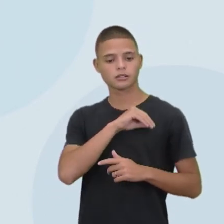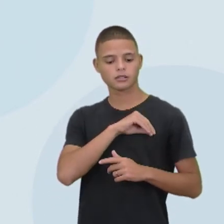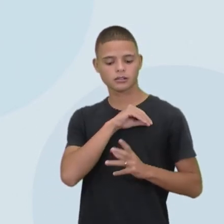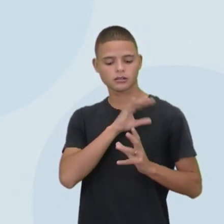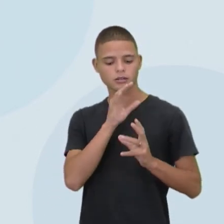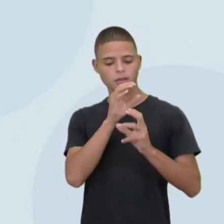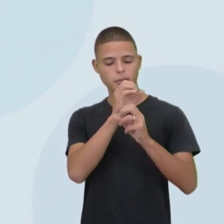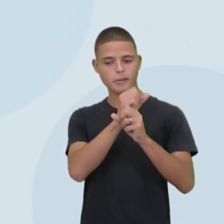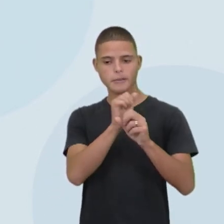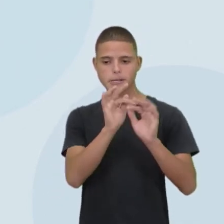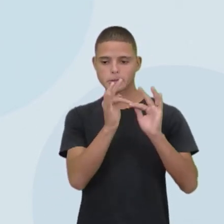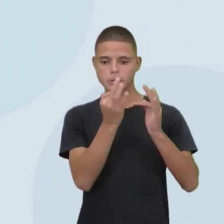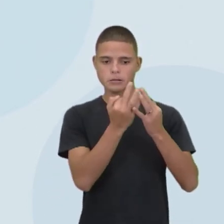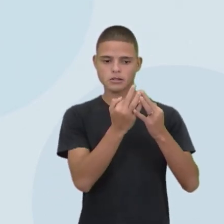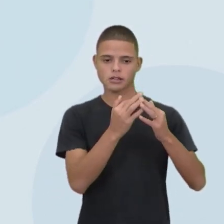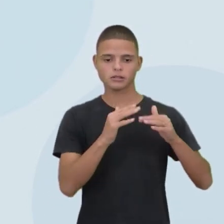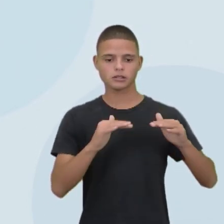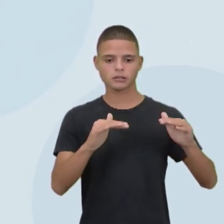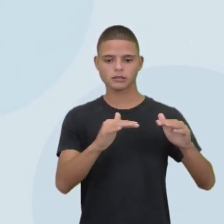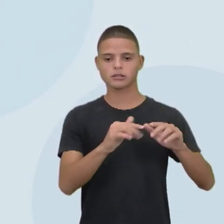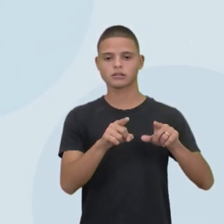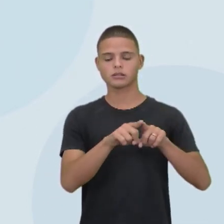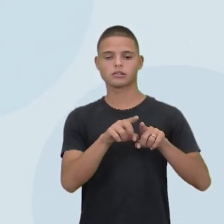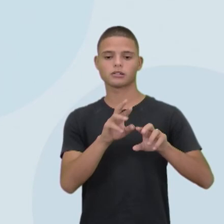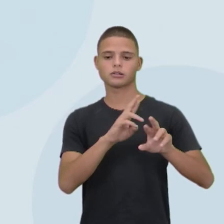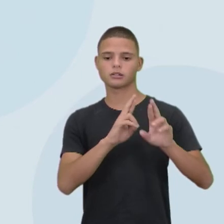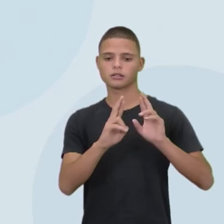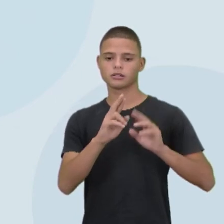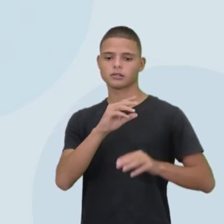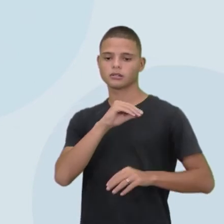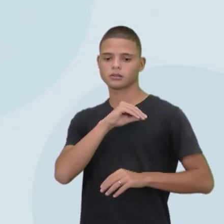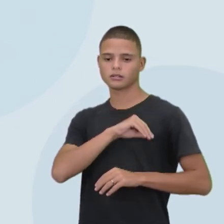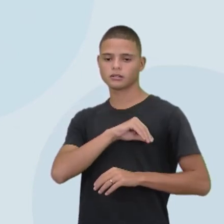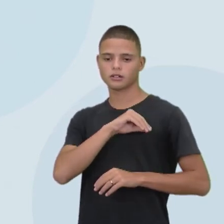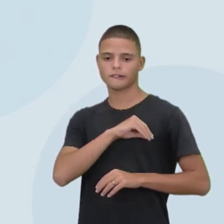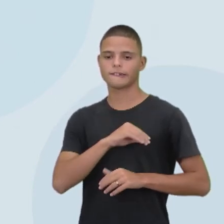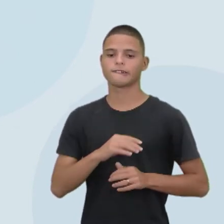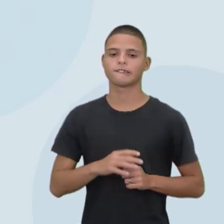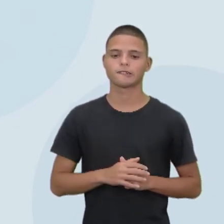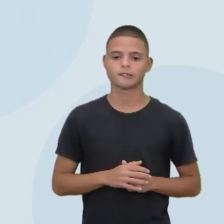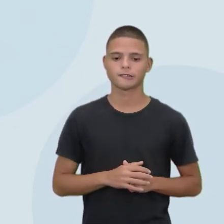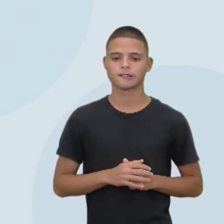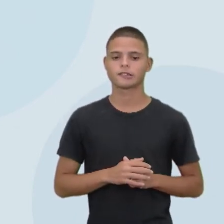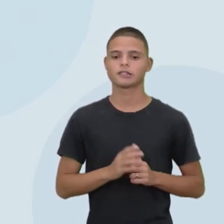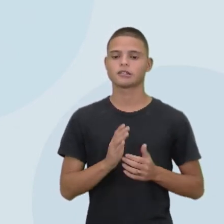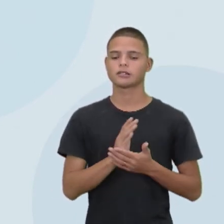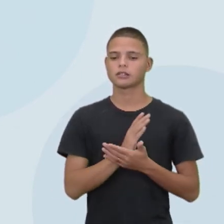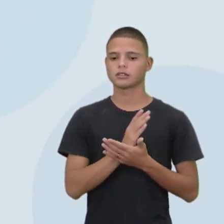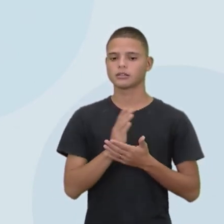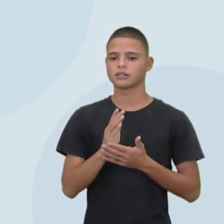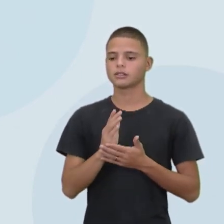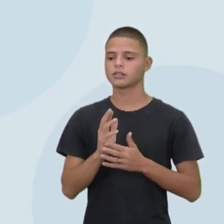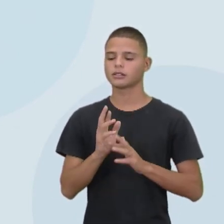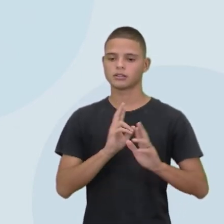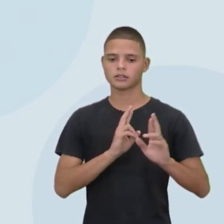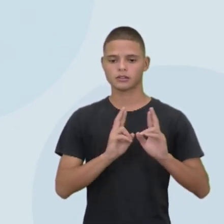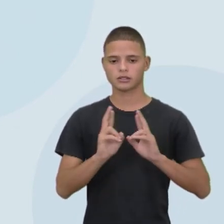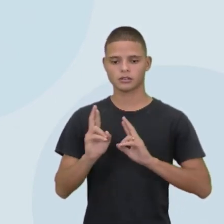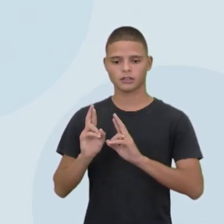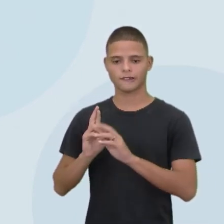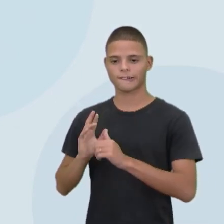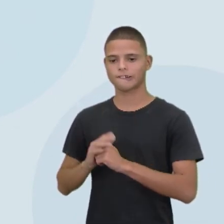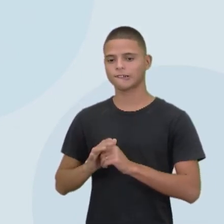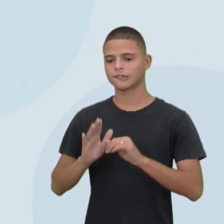a mesma questão, né? Associado aí com o salário, né? Tá falando aí de valores monetários. Massa